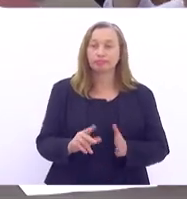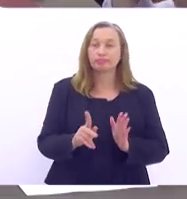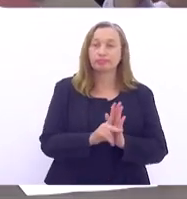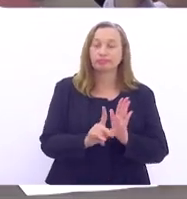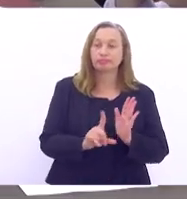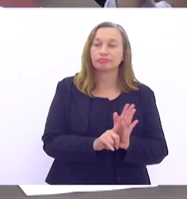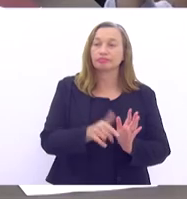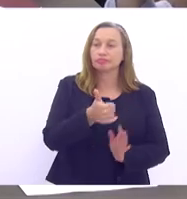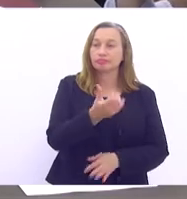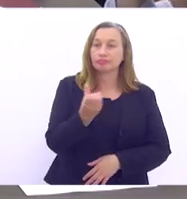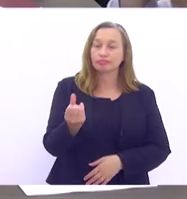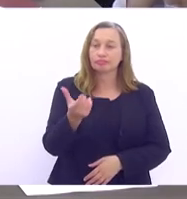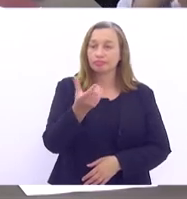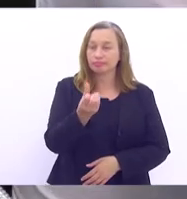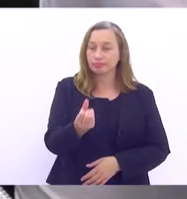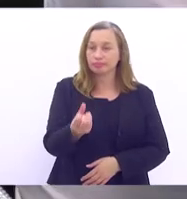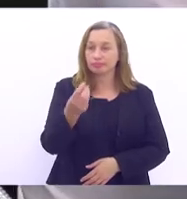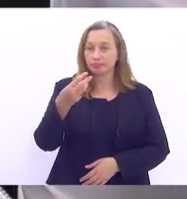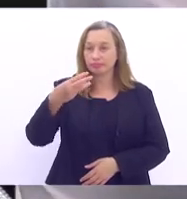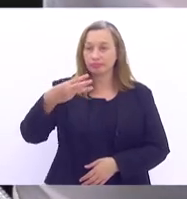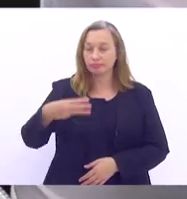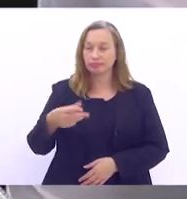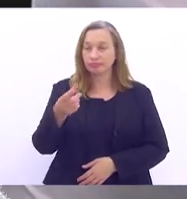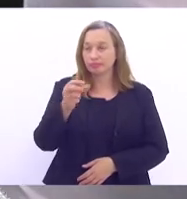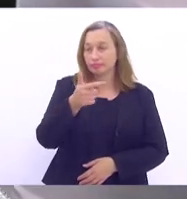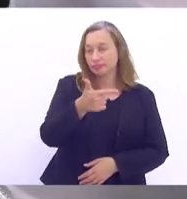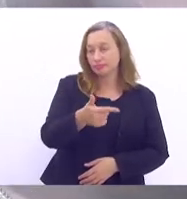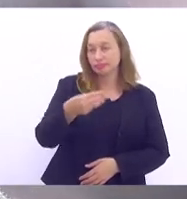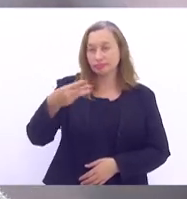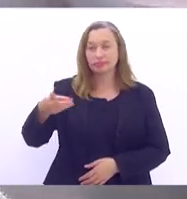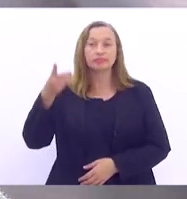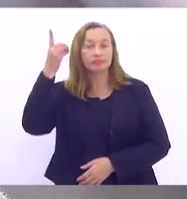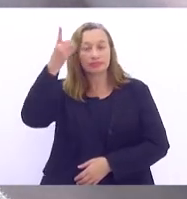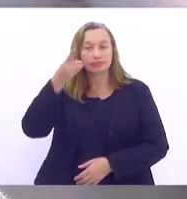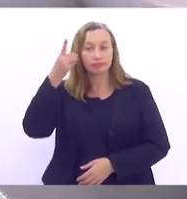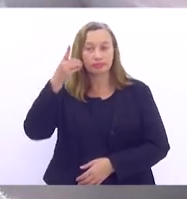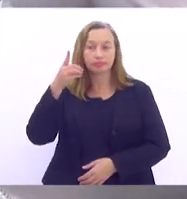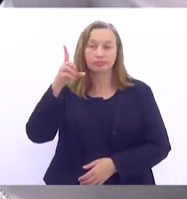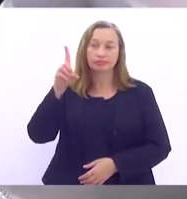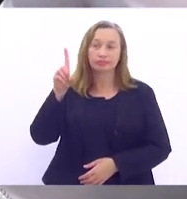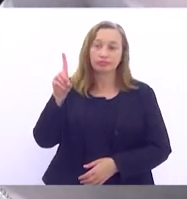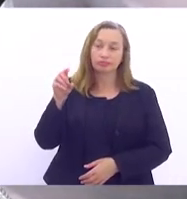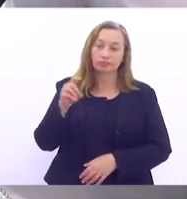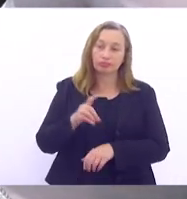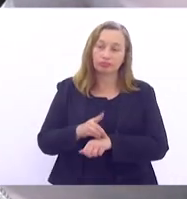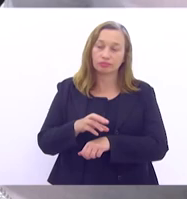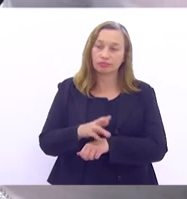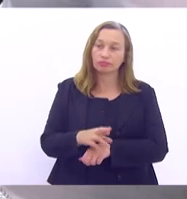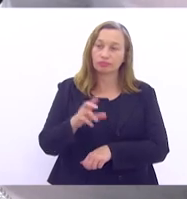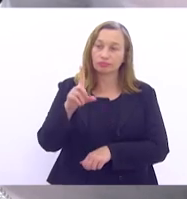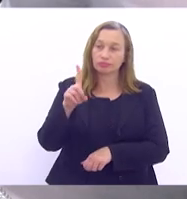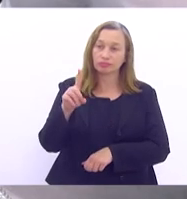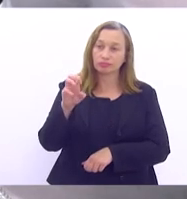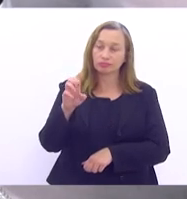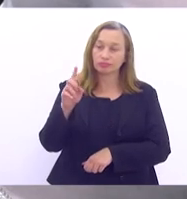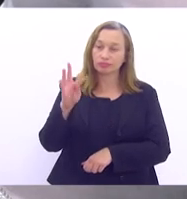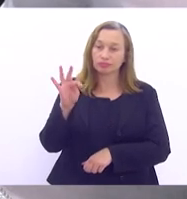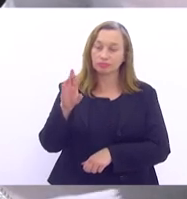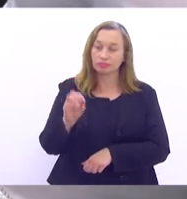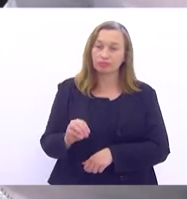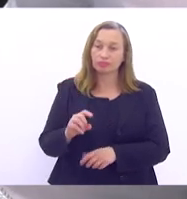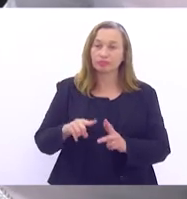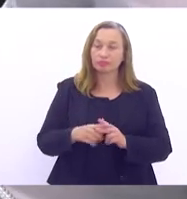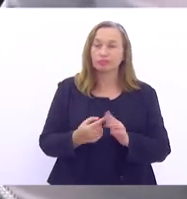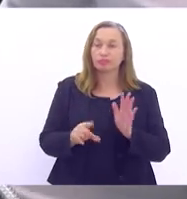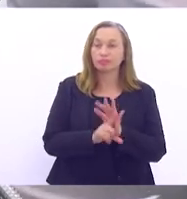lei 1663, de 23, de autoria do deputado Dr. Deodato, que altera a lei 5.645, de 6 de janeiro